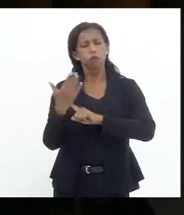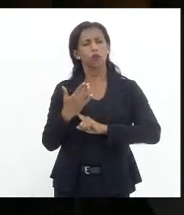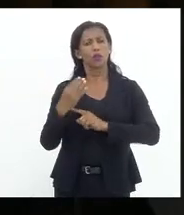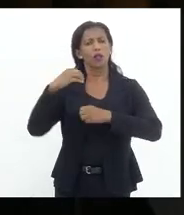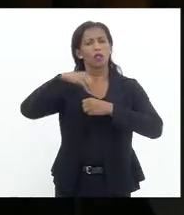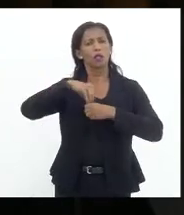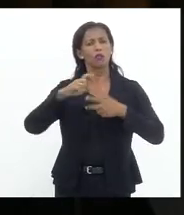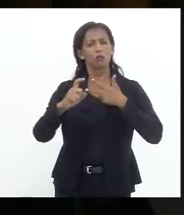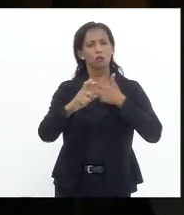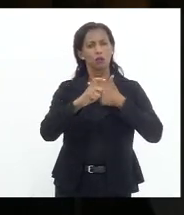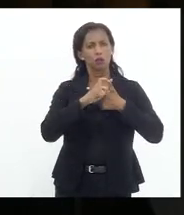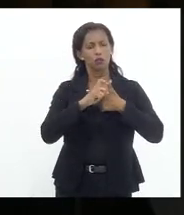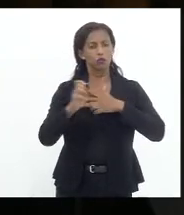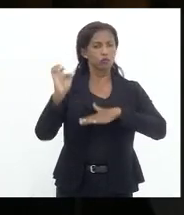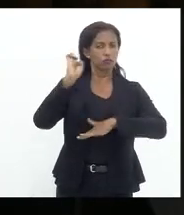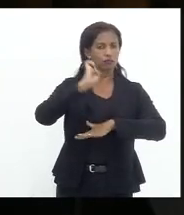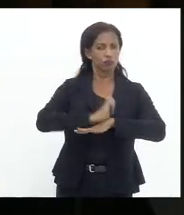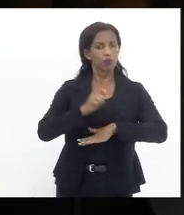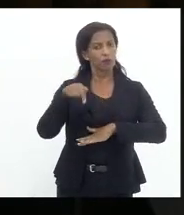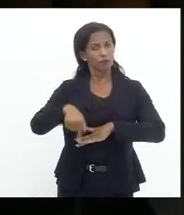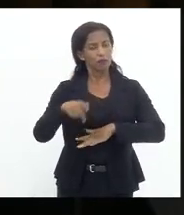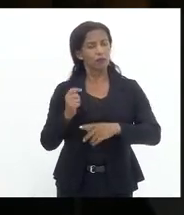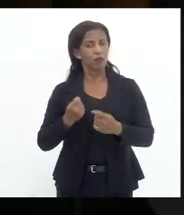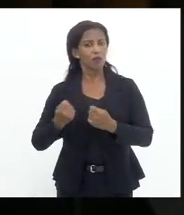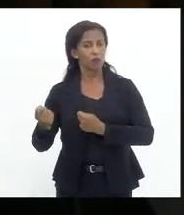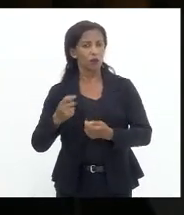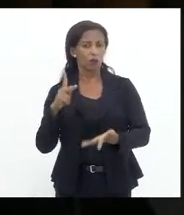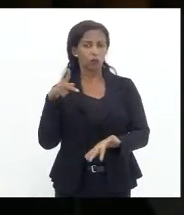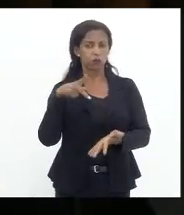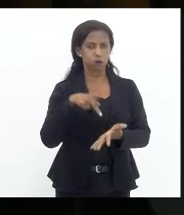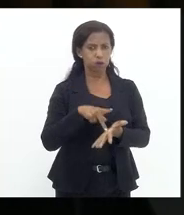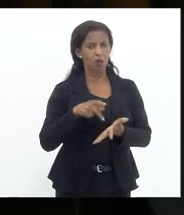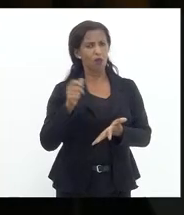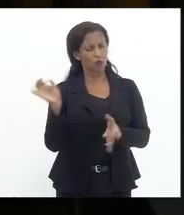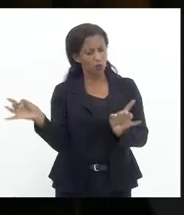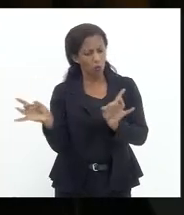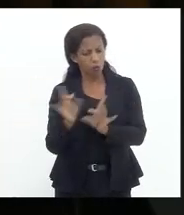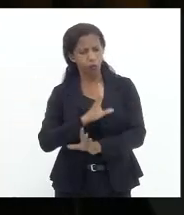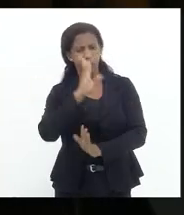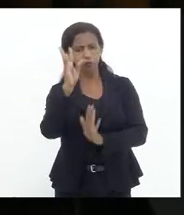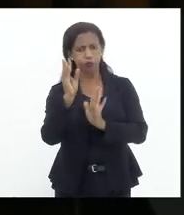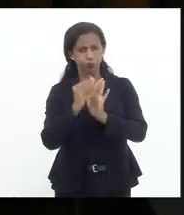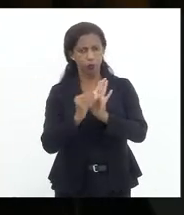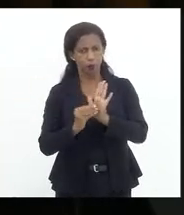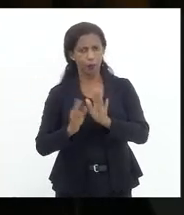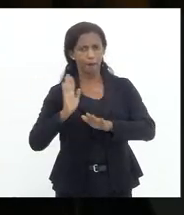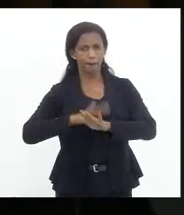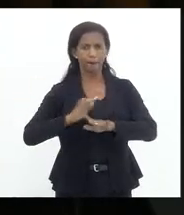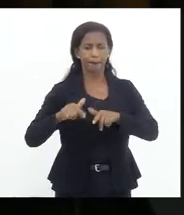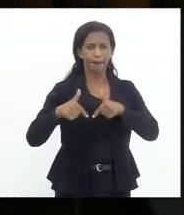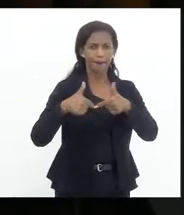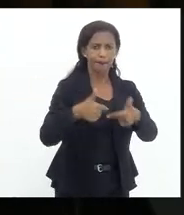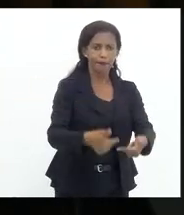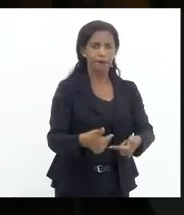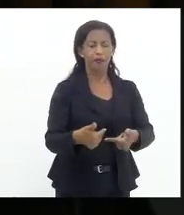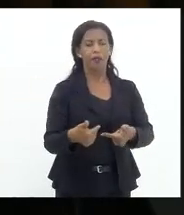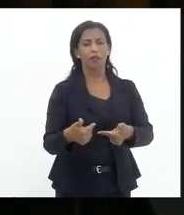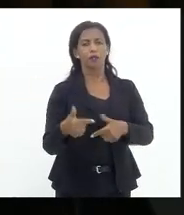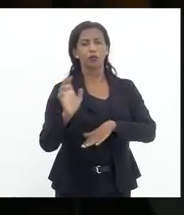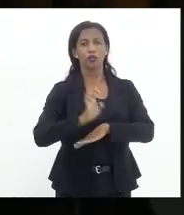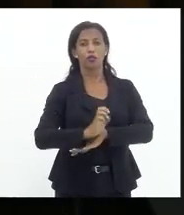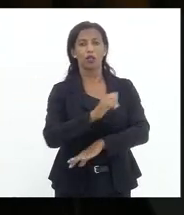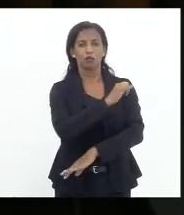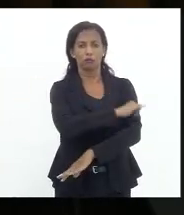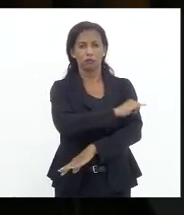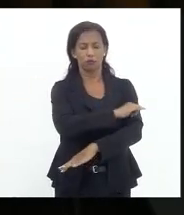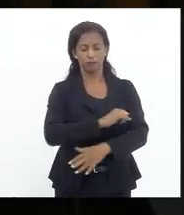Executivo Estadual para que essa economia, de fato, fosse adensada, implementada e executada no Estado do Rio de